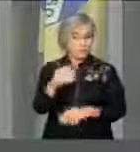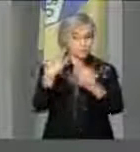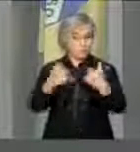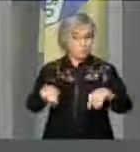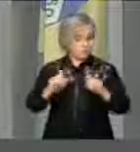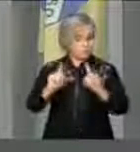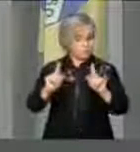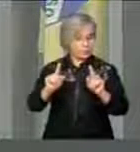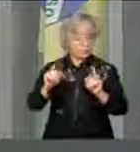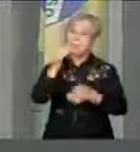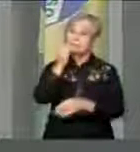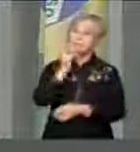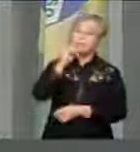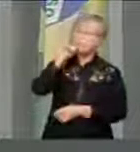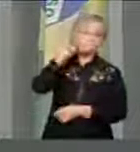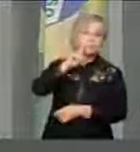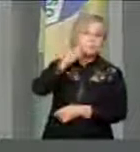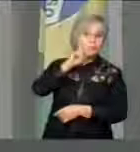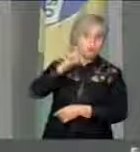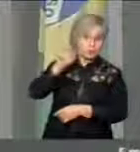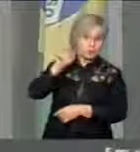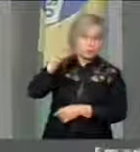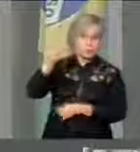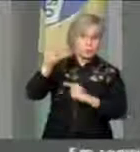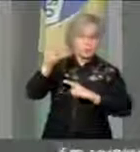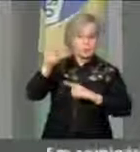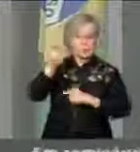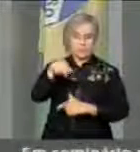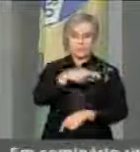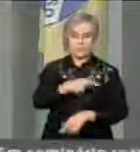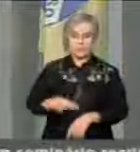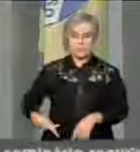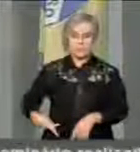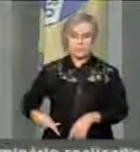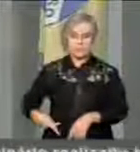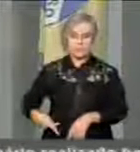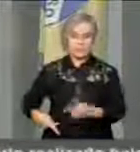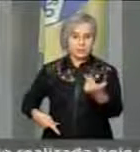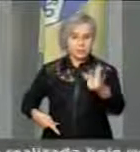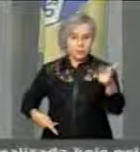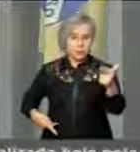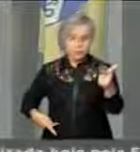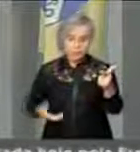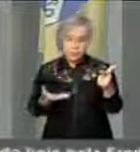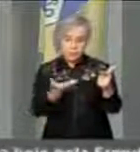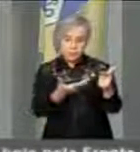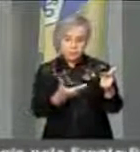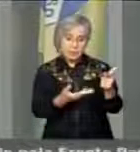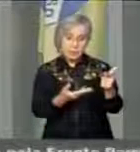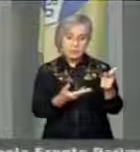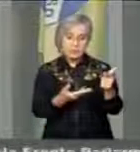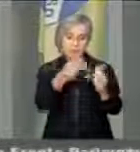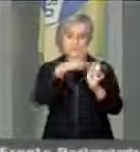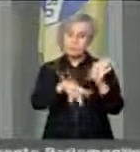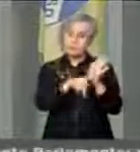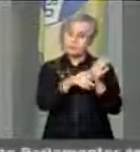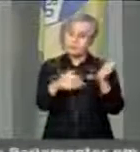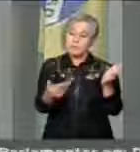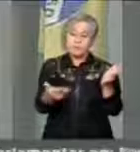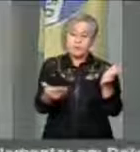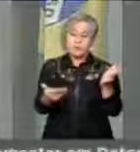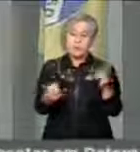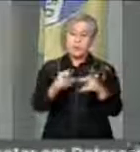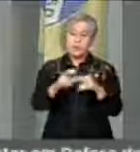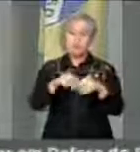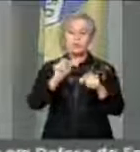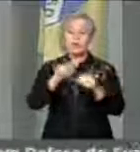Mesmo os Estados Unidos da América do Norte, que é presidencialista, não existe esta figura. Porque quem